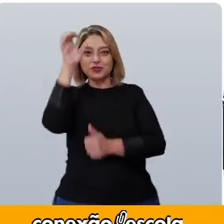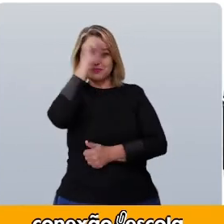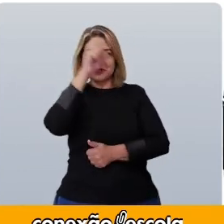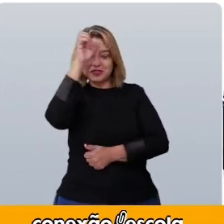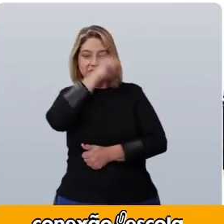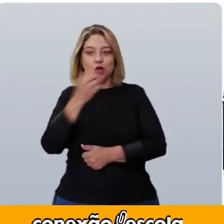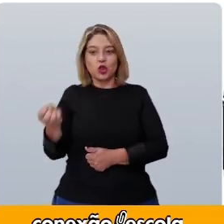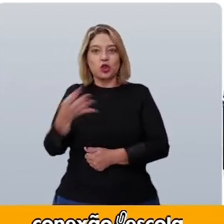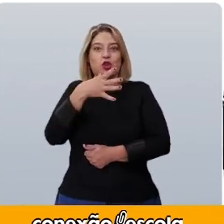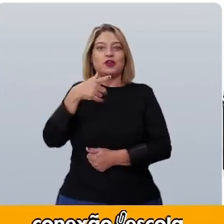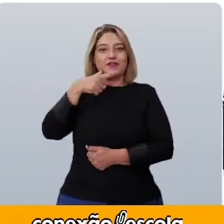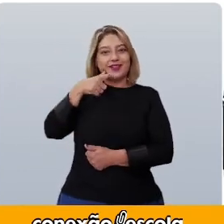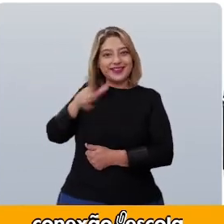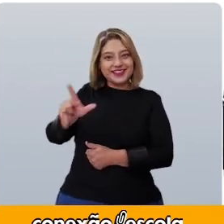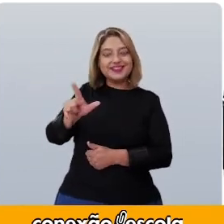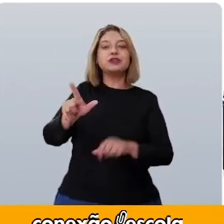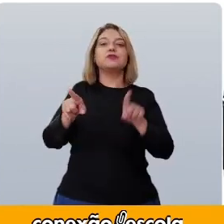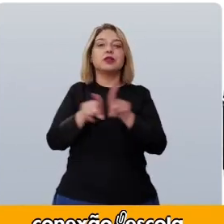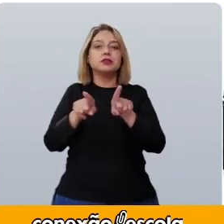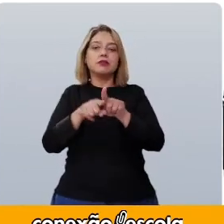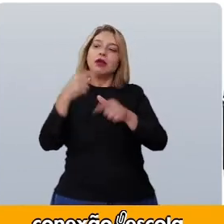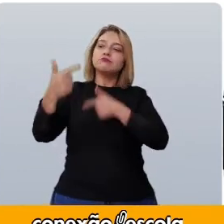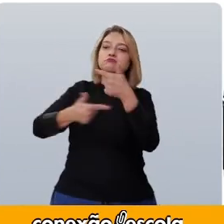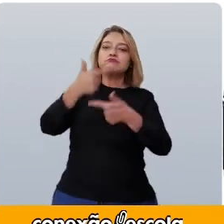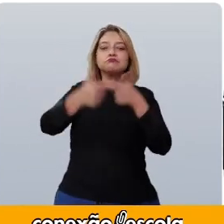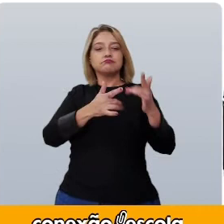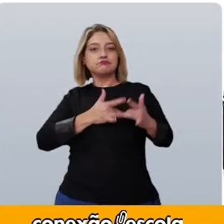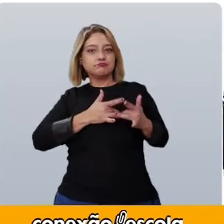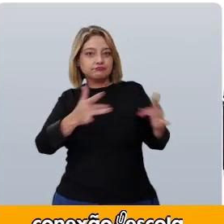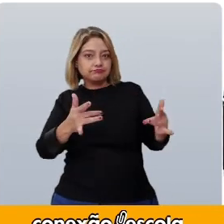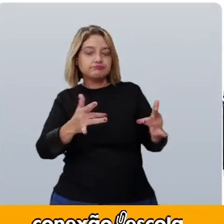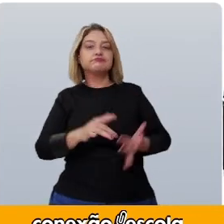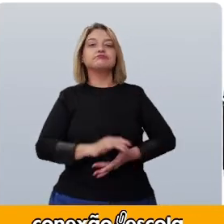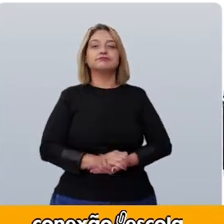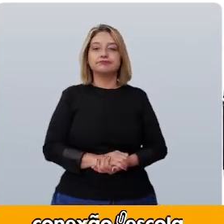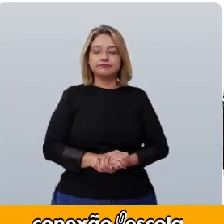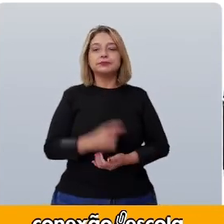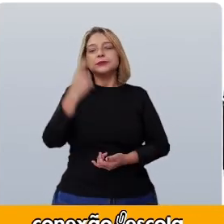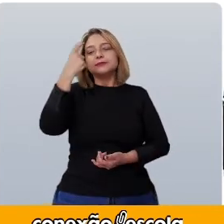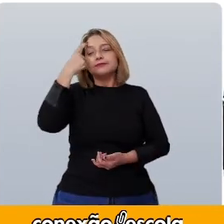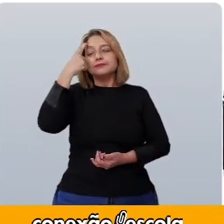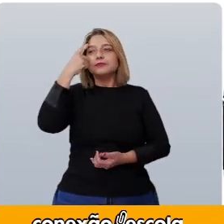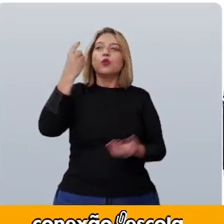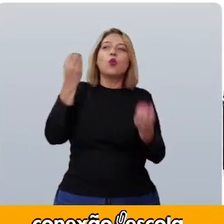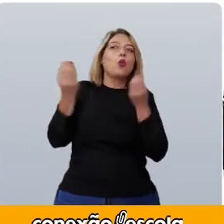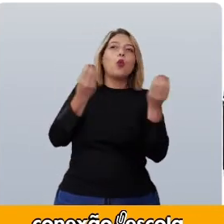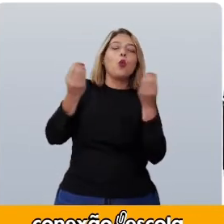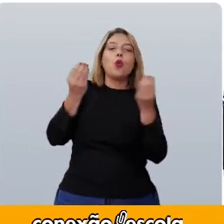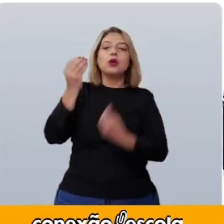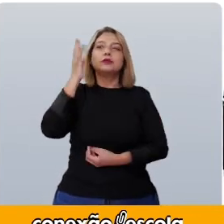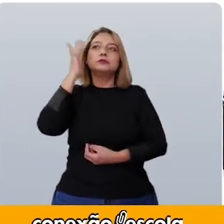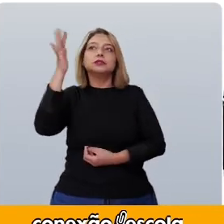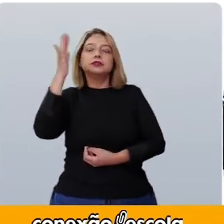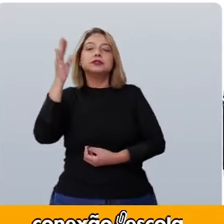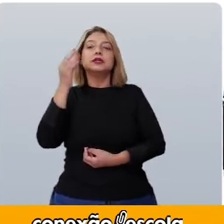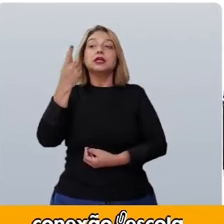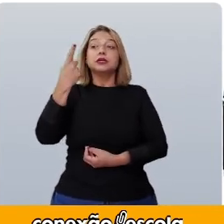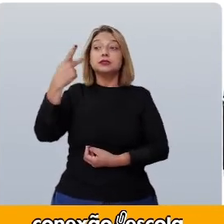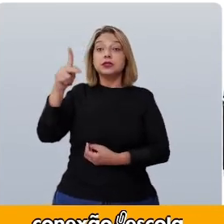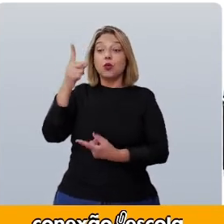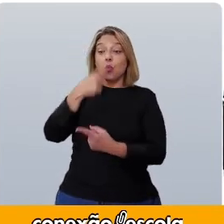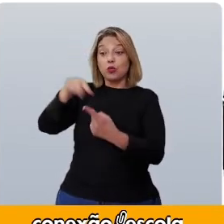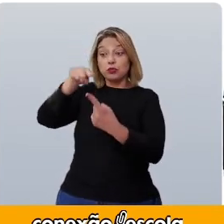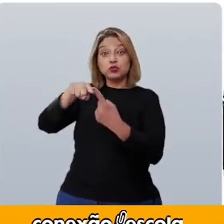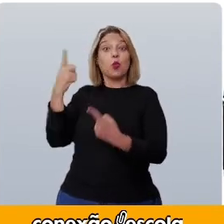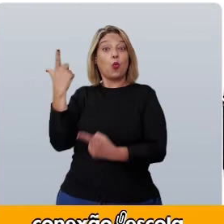outro idioma, fazer trabalho voluntário. Pense em como verificar se o objetivo